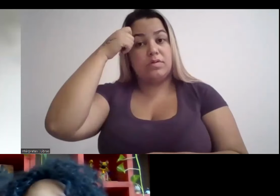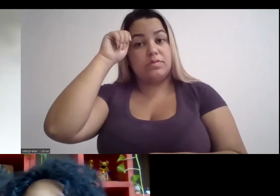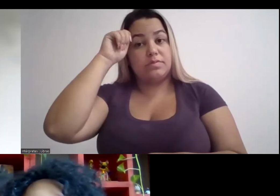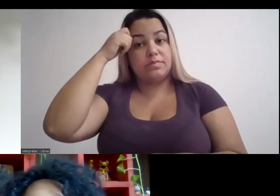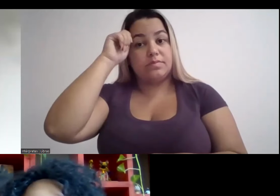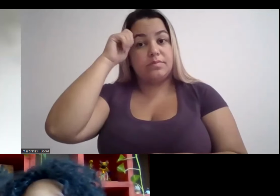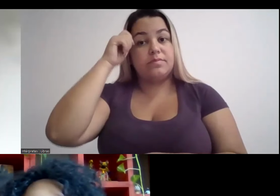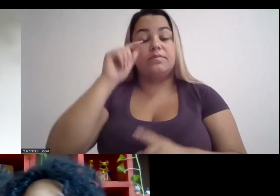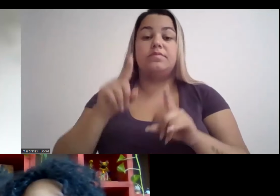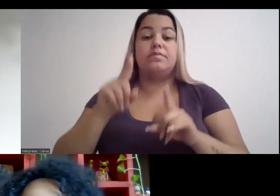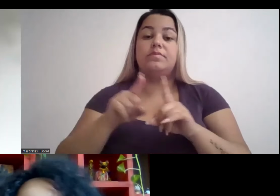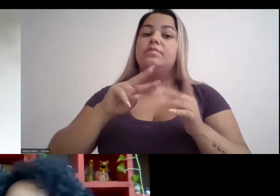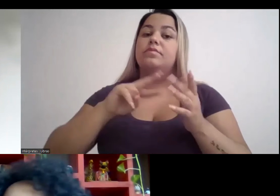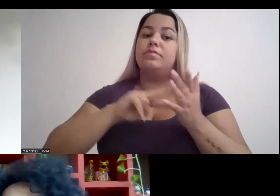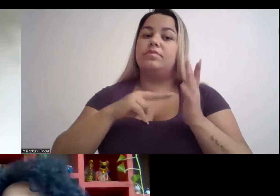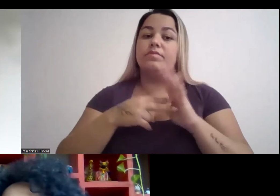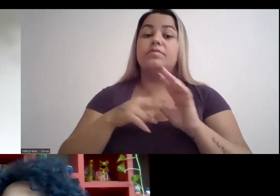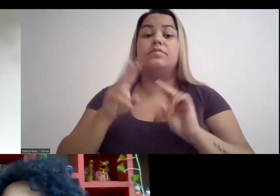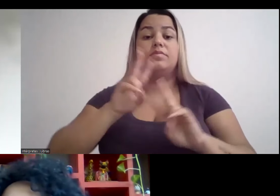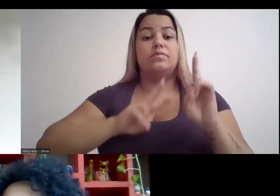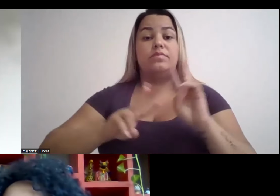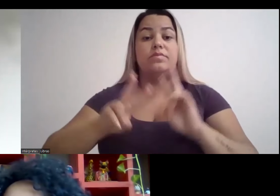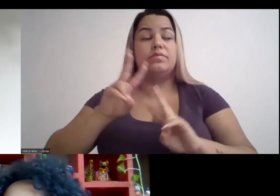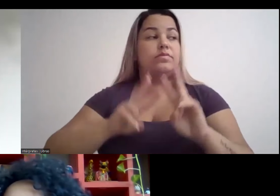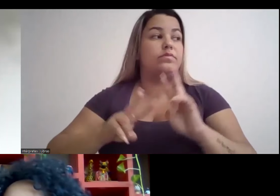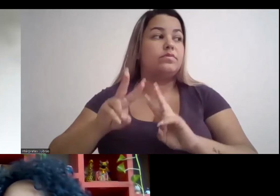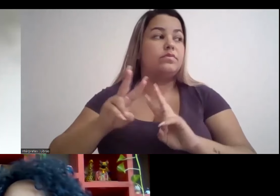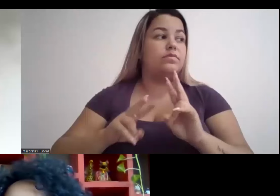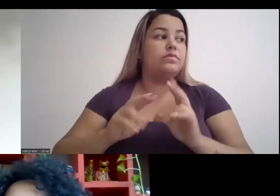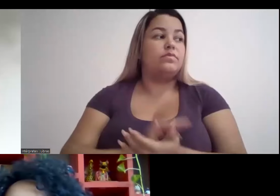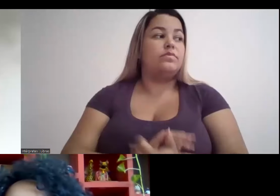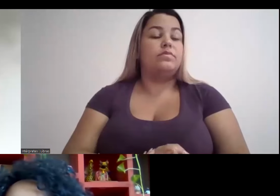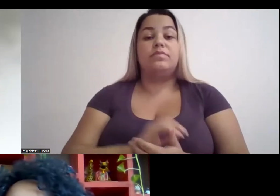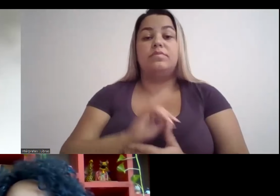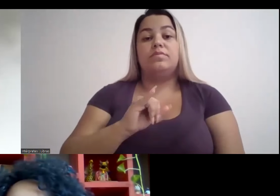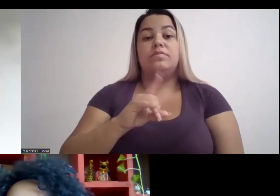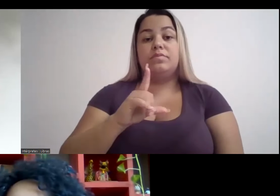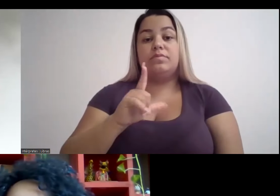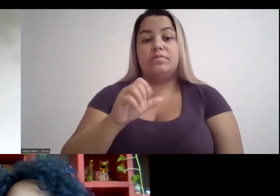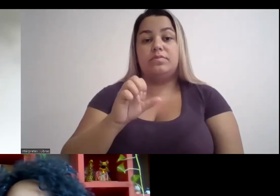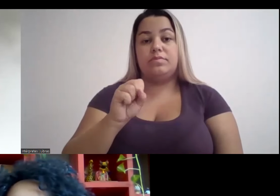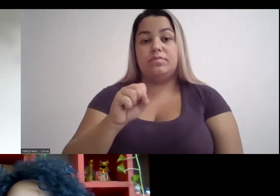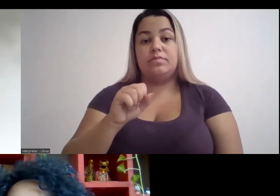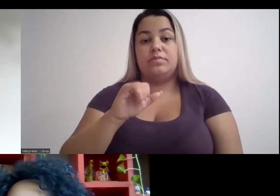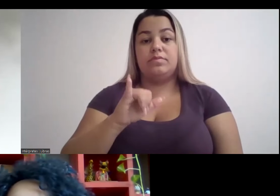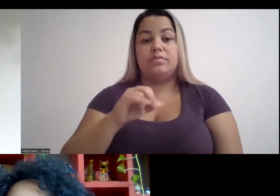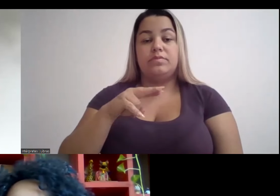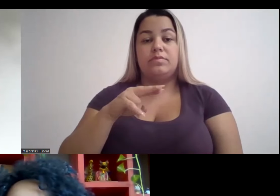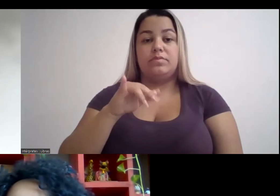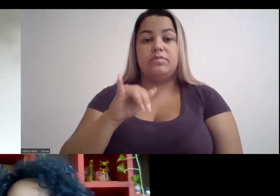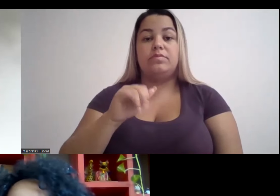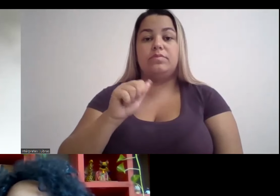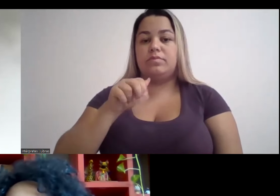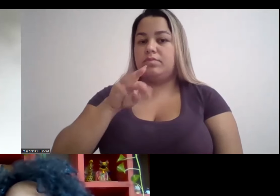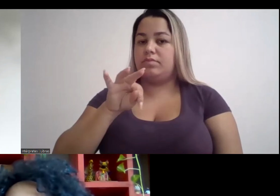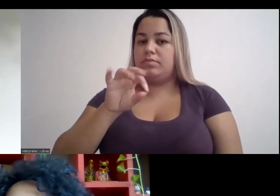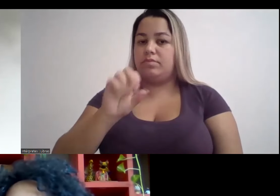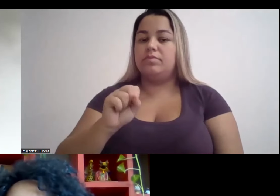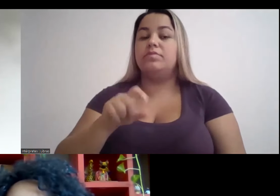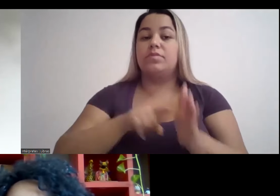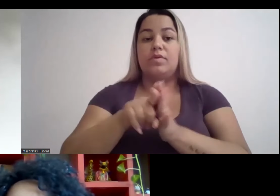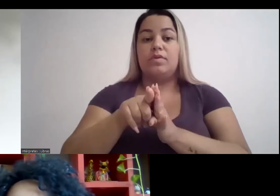na ressignificação visual dos seus corpos nas artes. A Ildima é criadora da marca Illy, arte afetiva, e pesquisadora